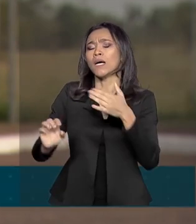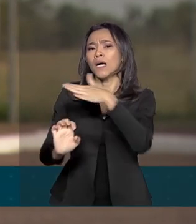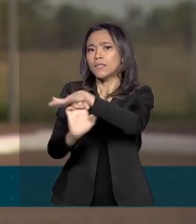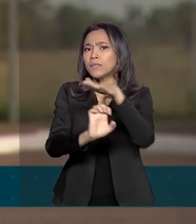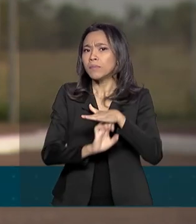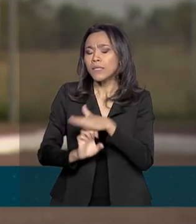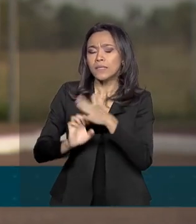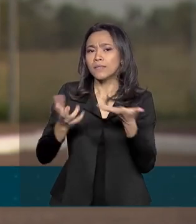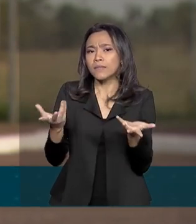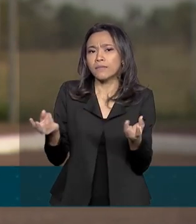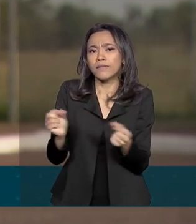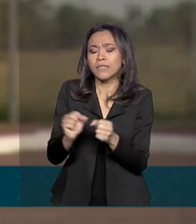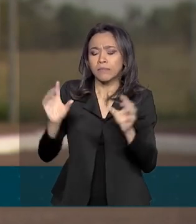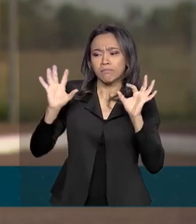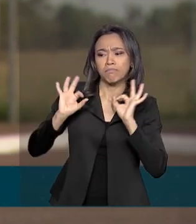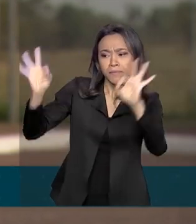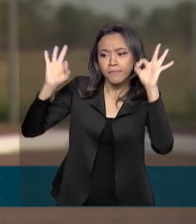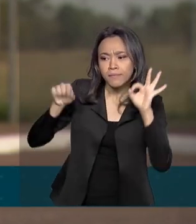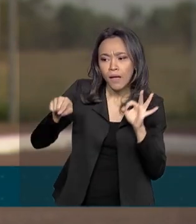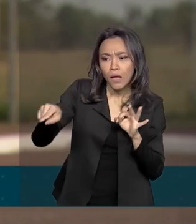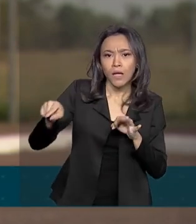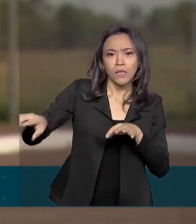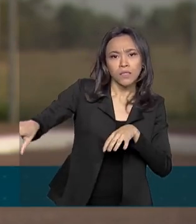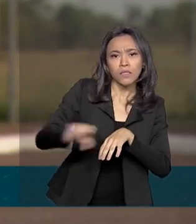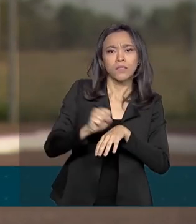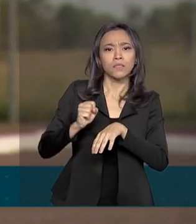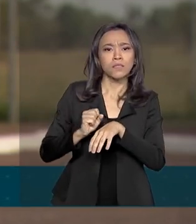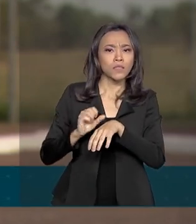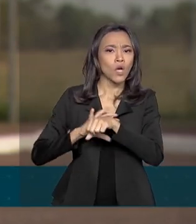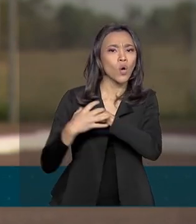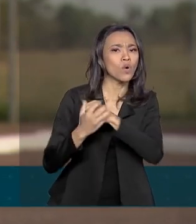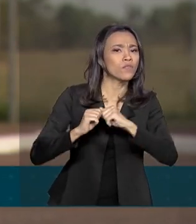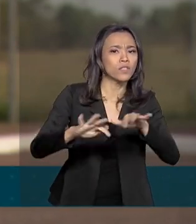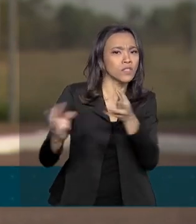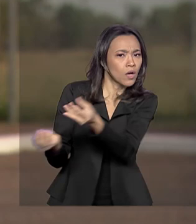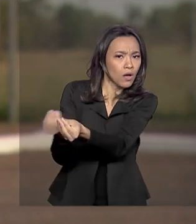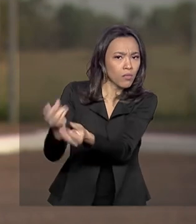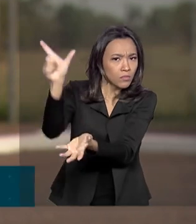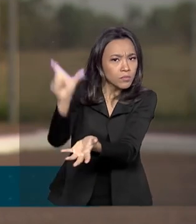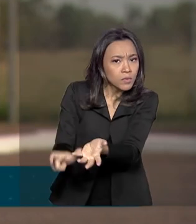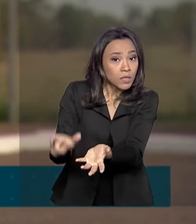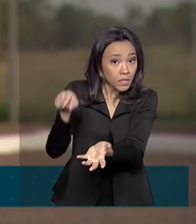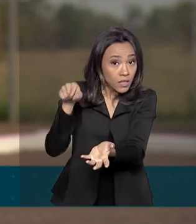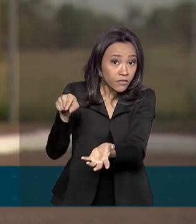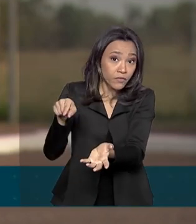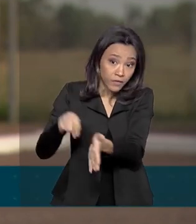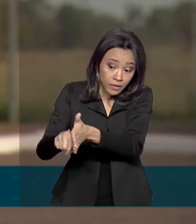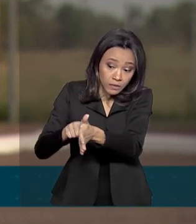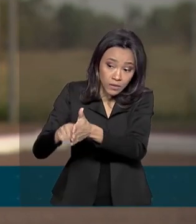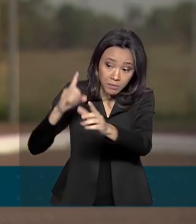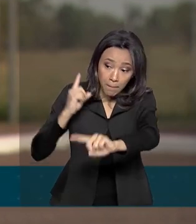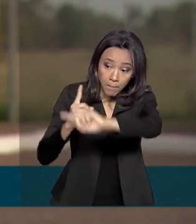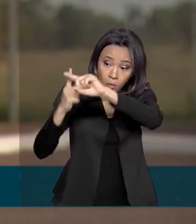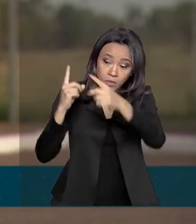casos confirmados de um trabalhador com Covid-19? Quem teve o exame positivado ou teve